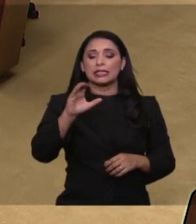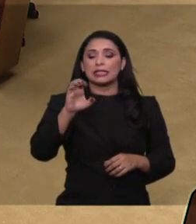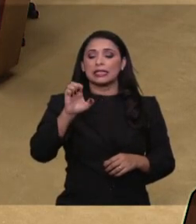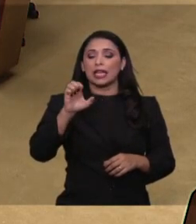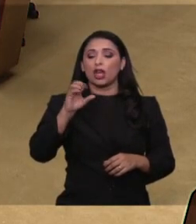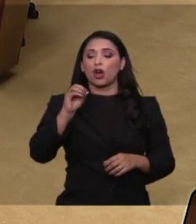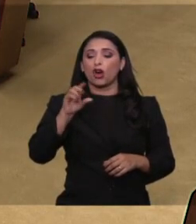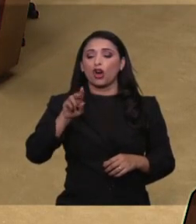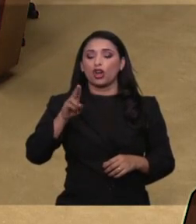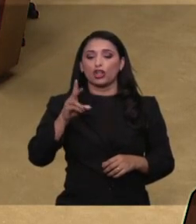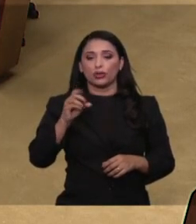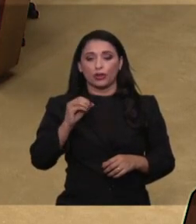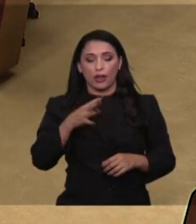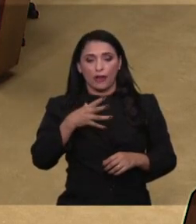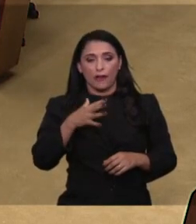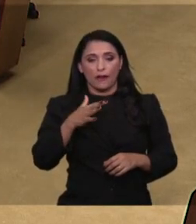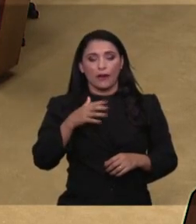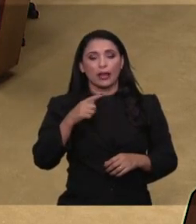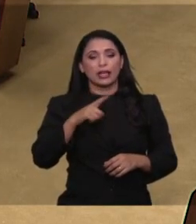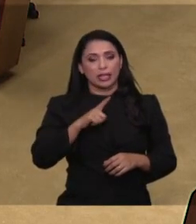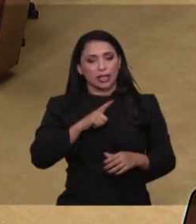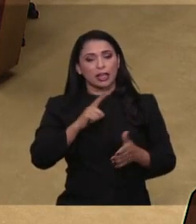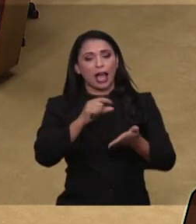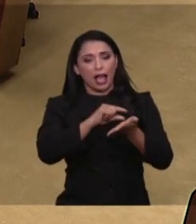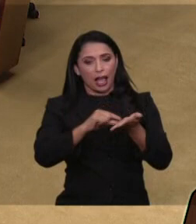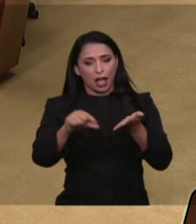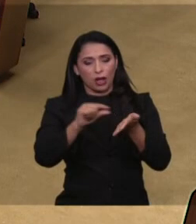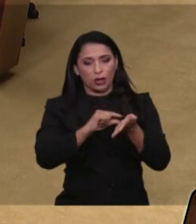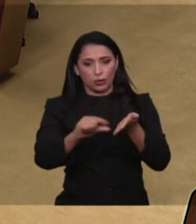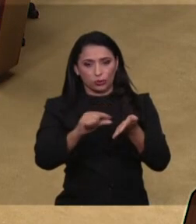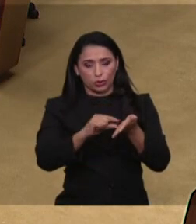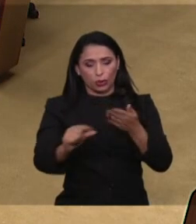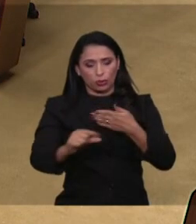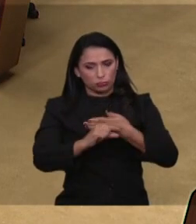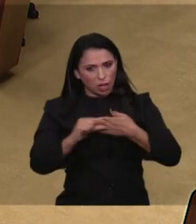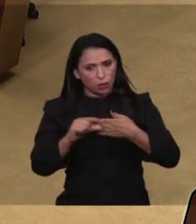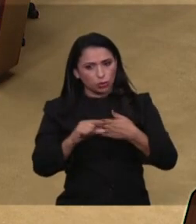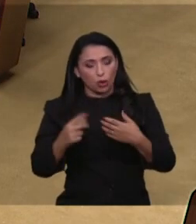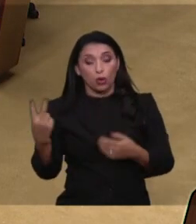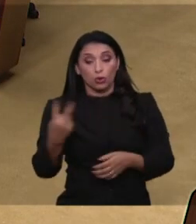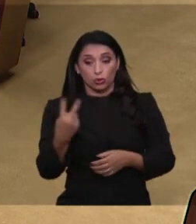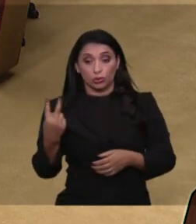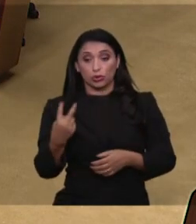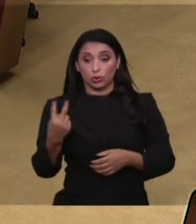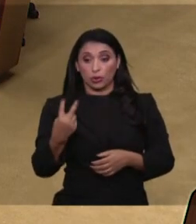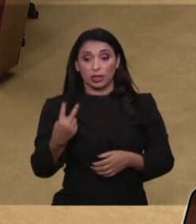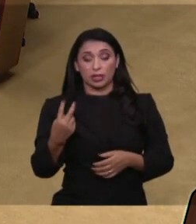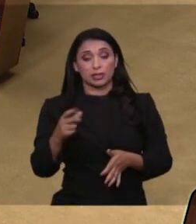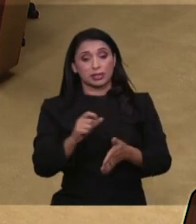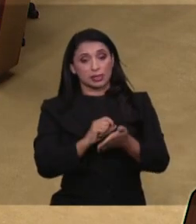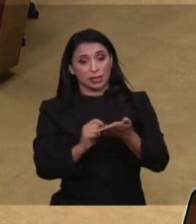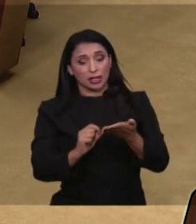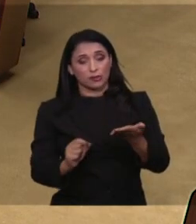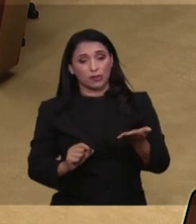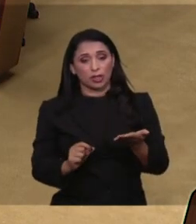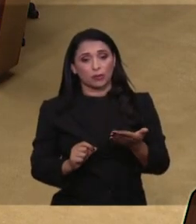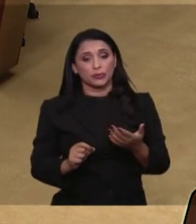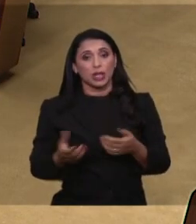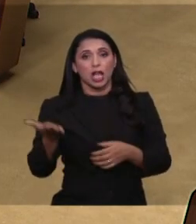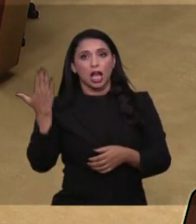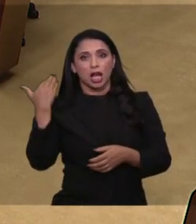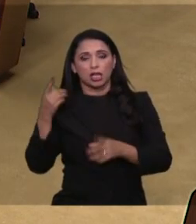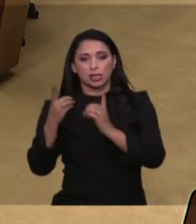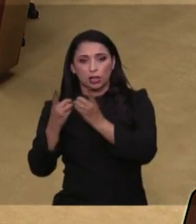foram os dois grandes autores do projeto que manteve essa dualidade, precisamente o chamado